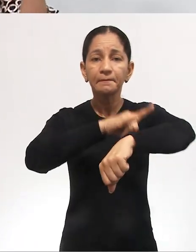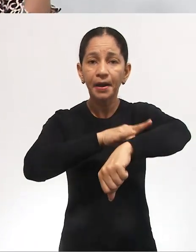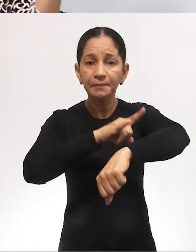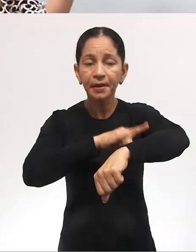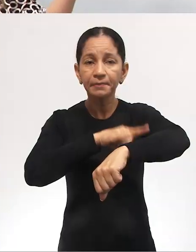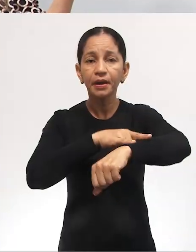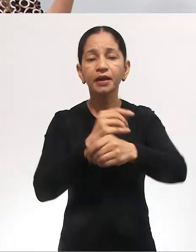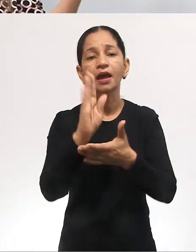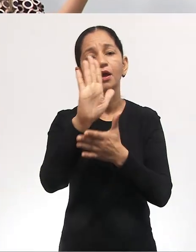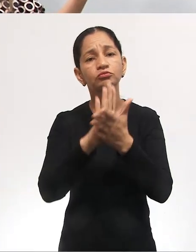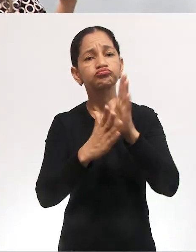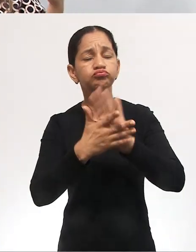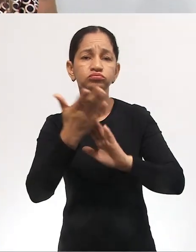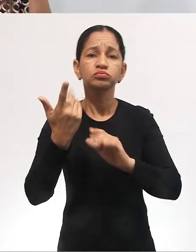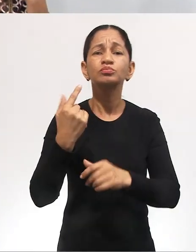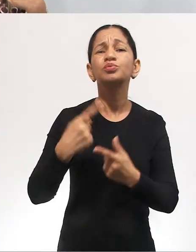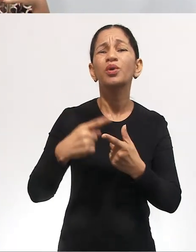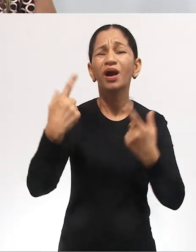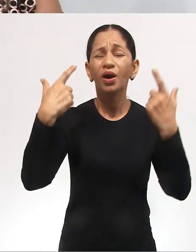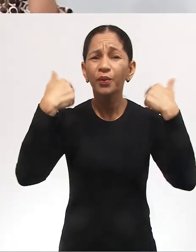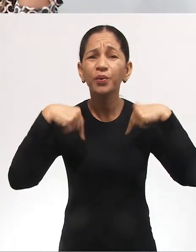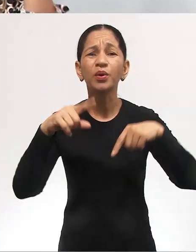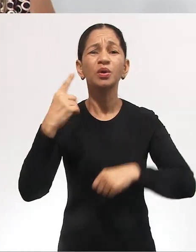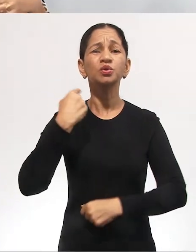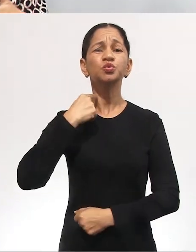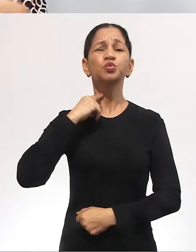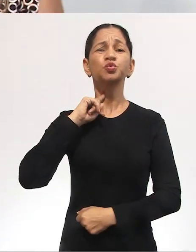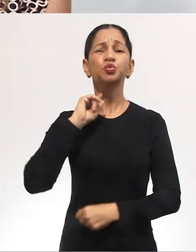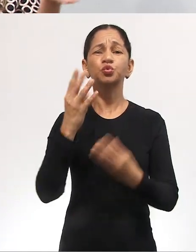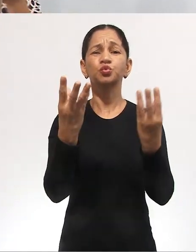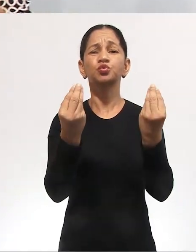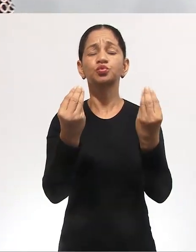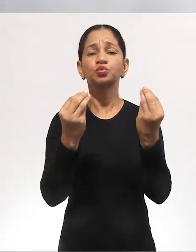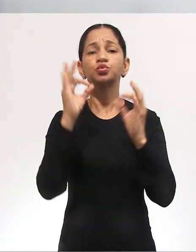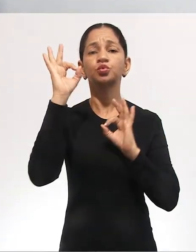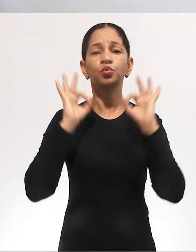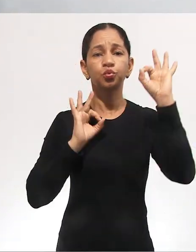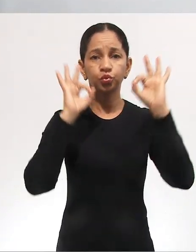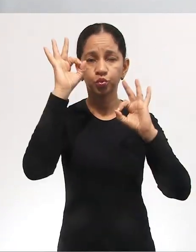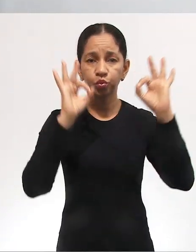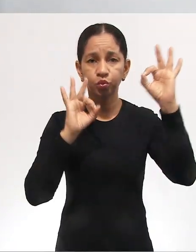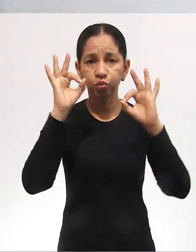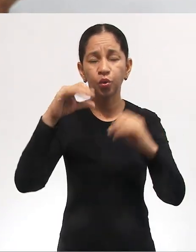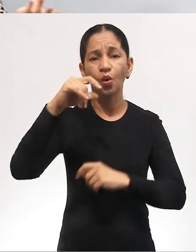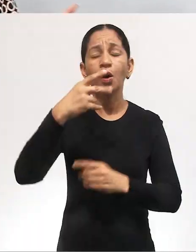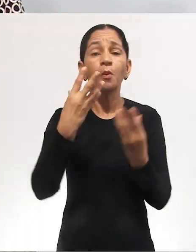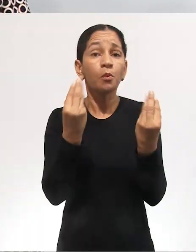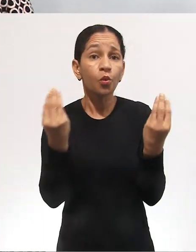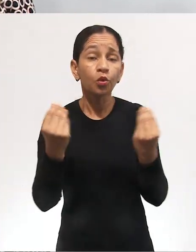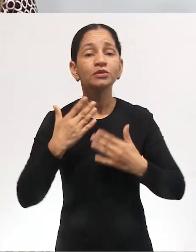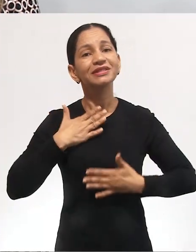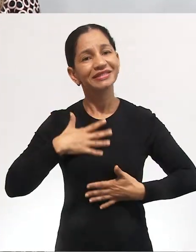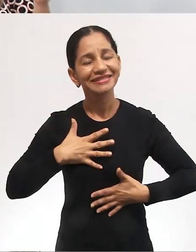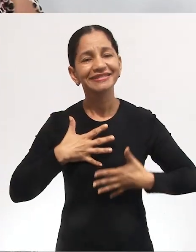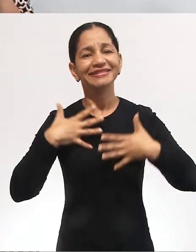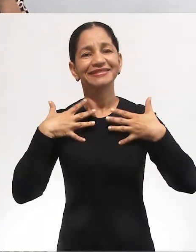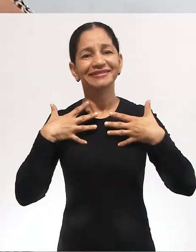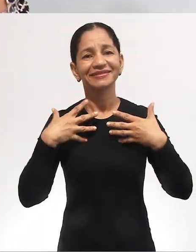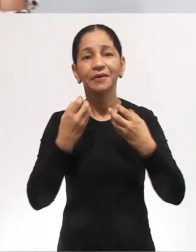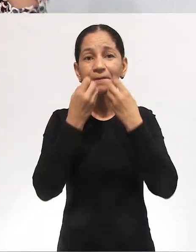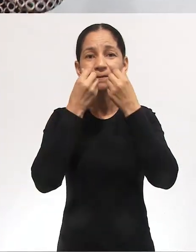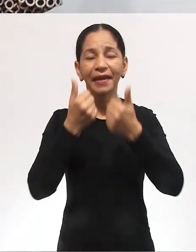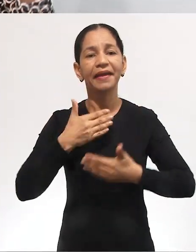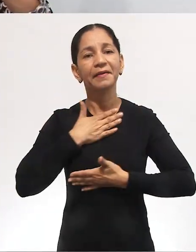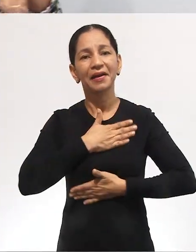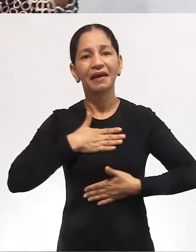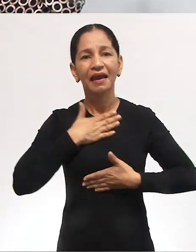ali, até o lugar onde eles iriam dar uma ajeitada para poder fazer atividade, para poder se sentir bem também. Não é simplesmente